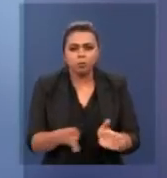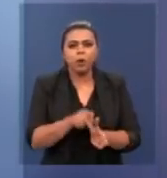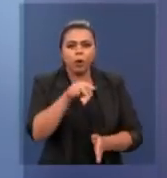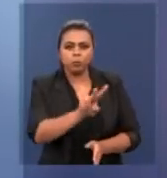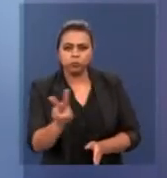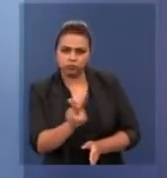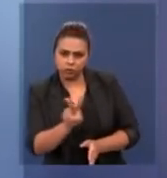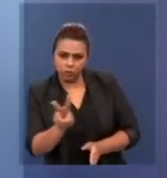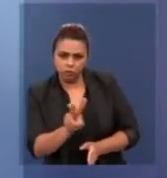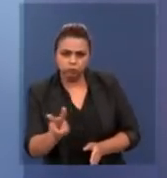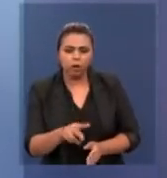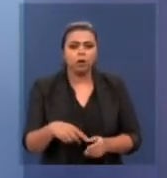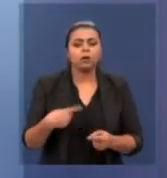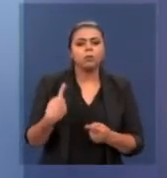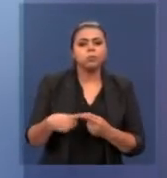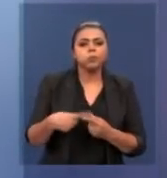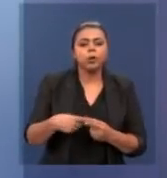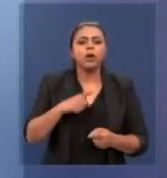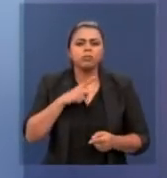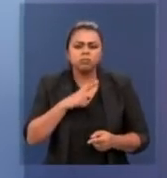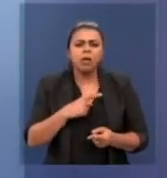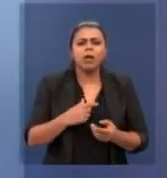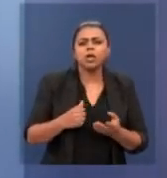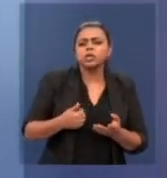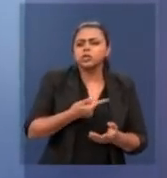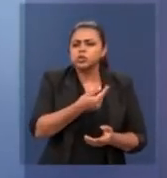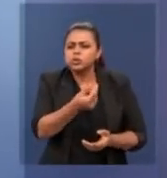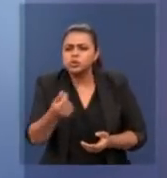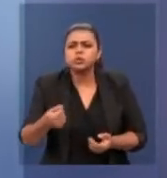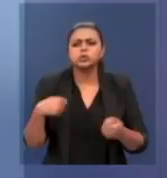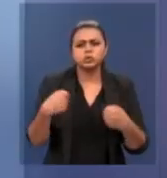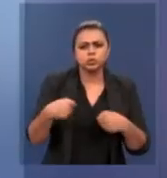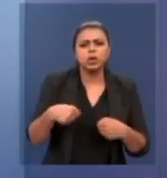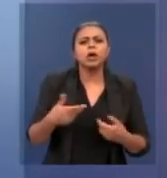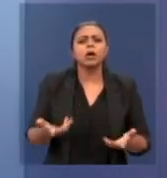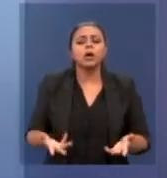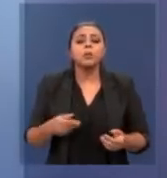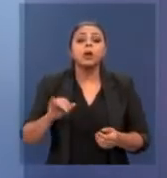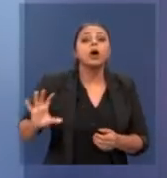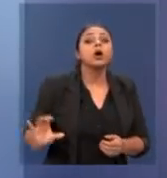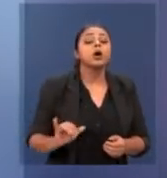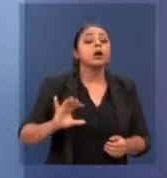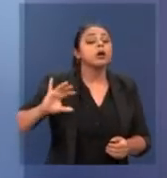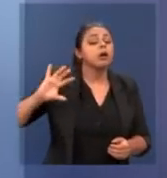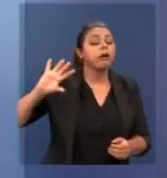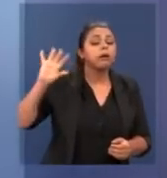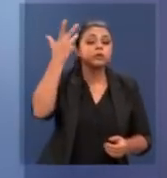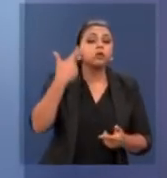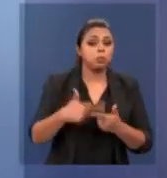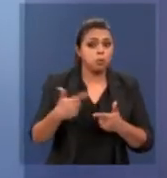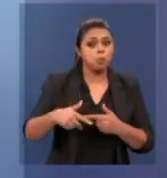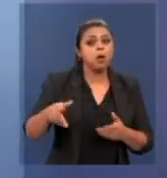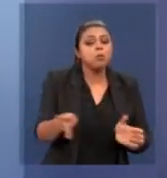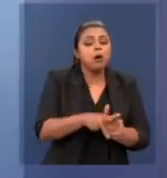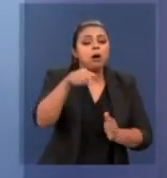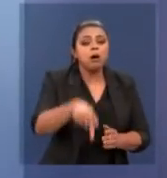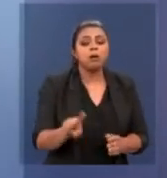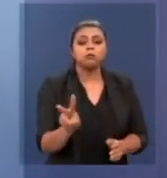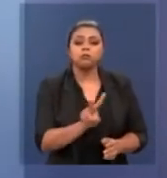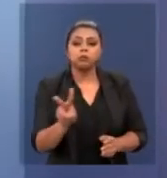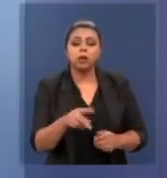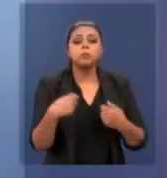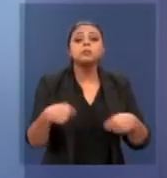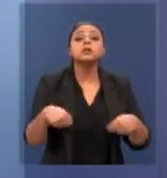esse recurso de 337 milhões de reais que é um recurso importante para resolver a questão de vila velha e precisamos de alguma um